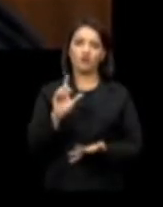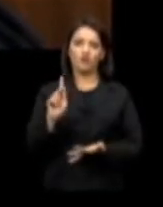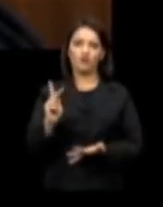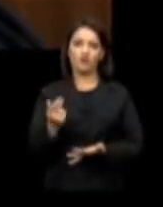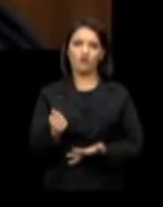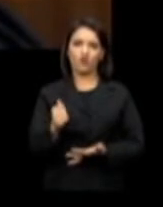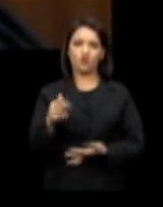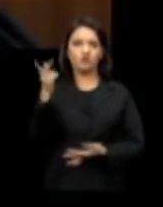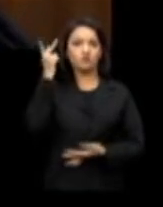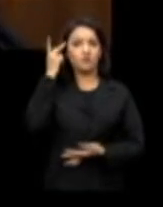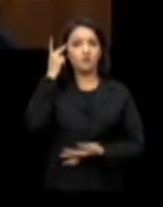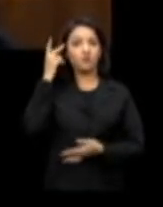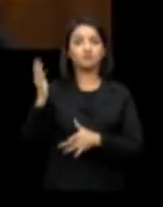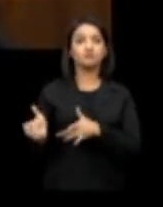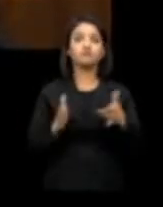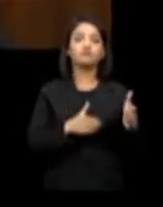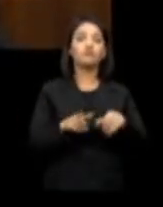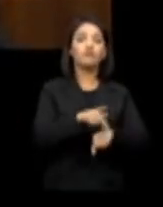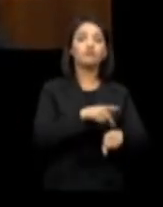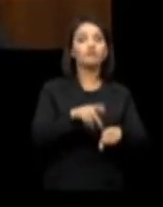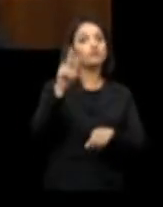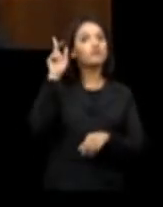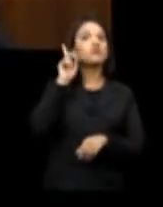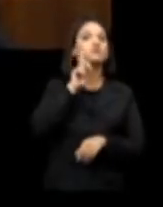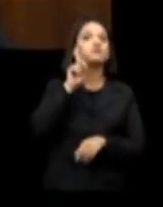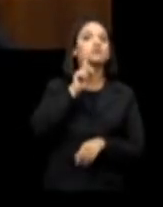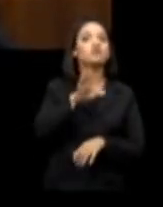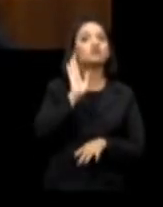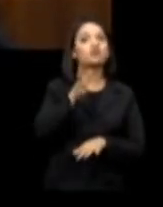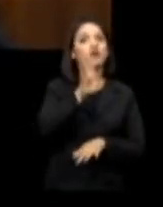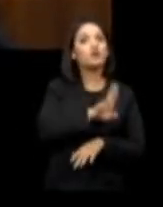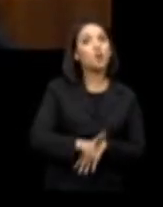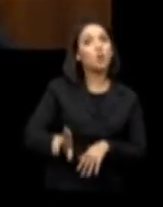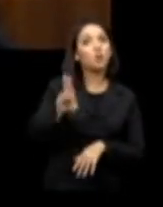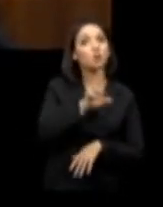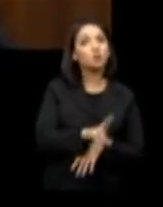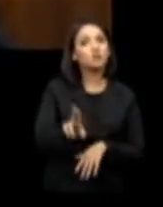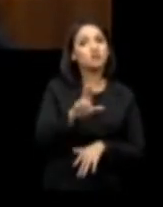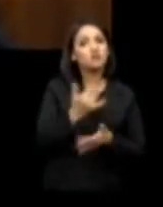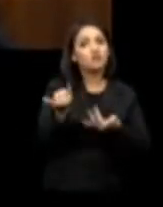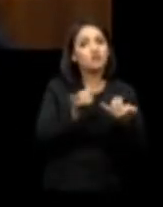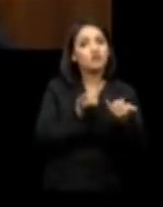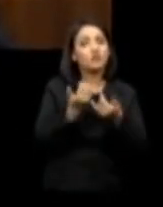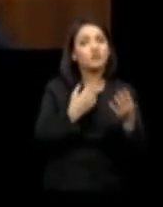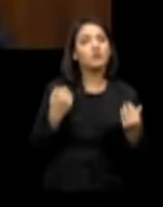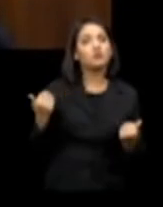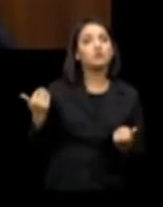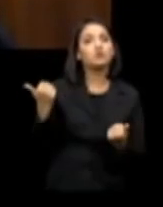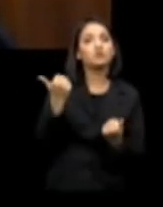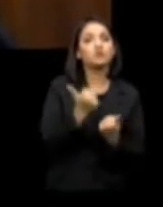Unidos, por exemplo, os algoritmos já estão sendo utilizados para substituir a discricionariedade